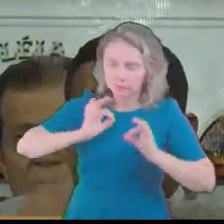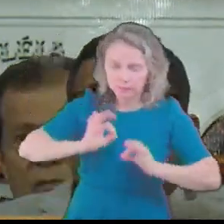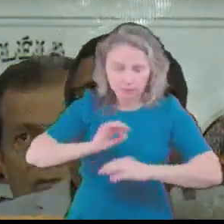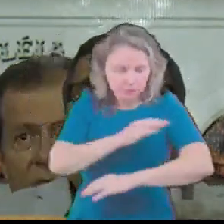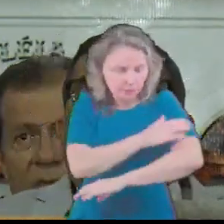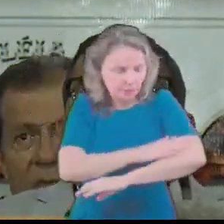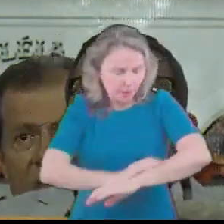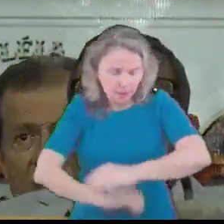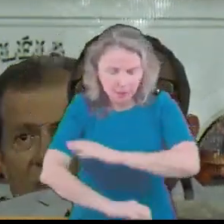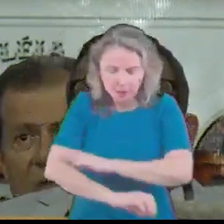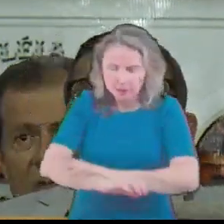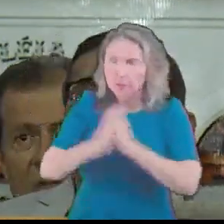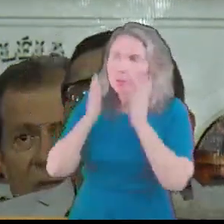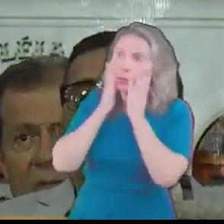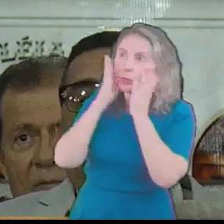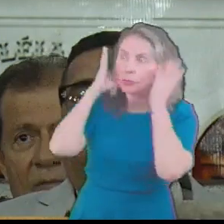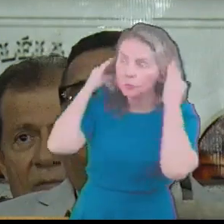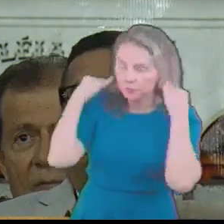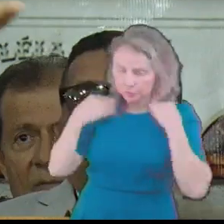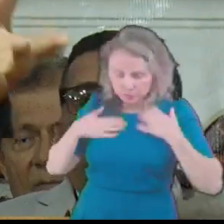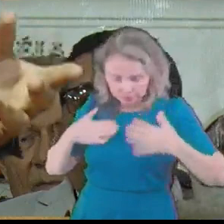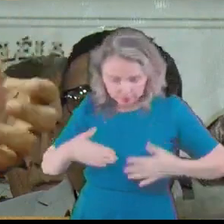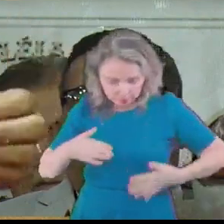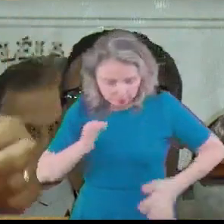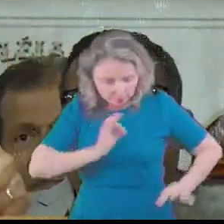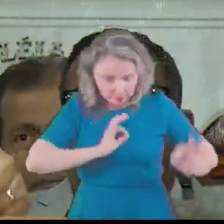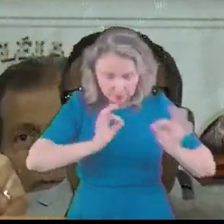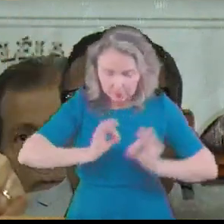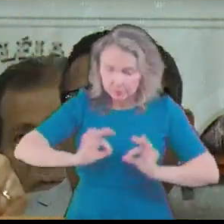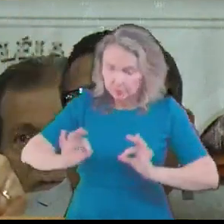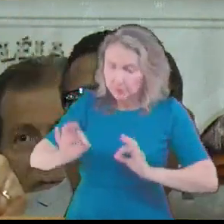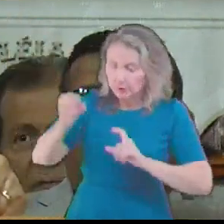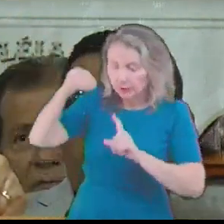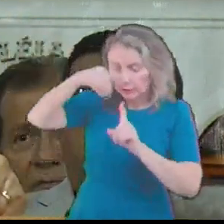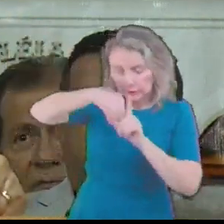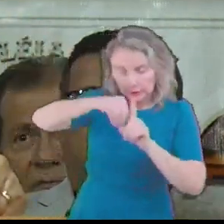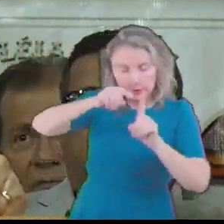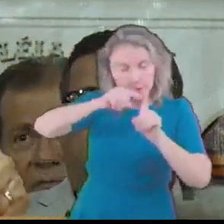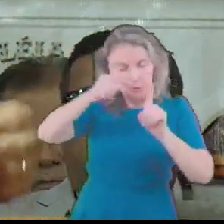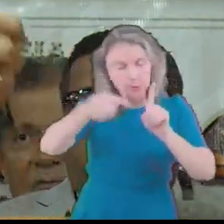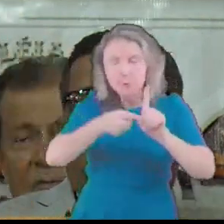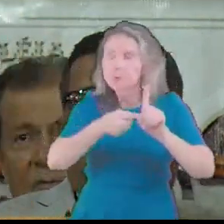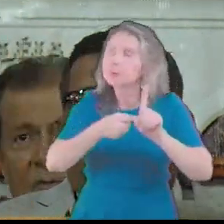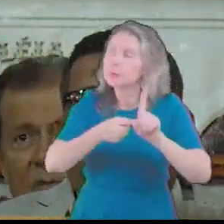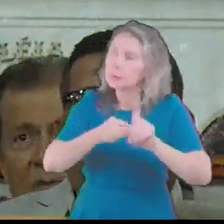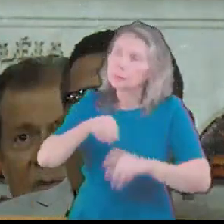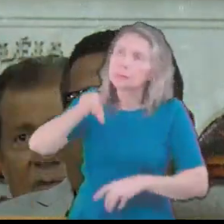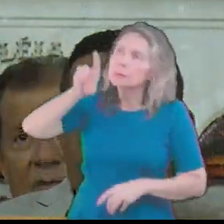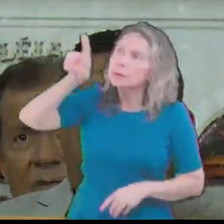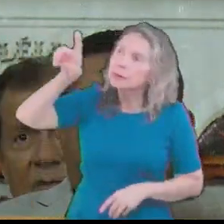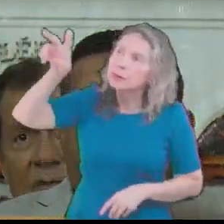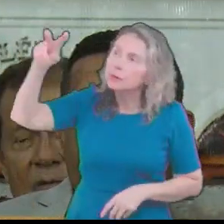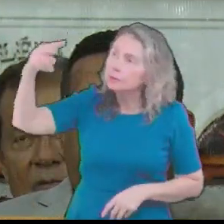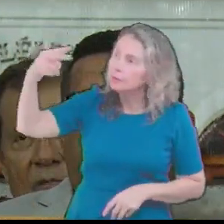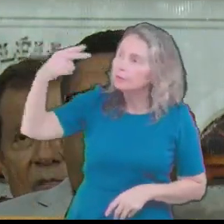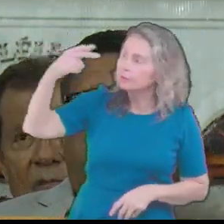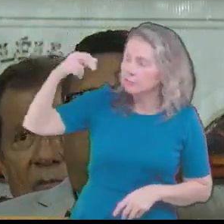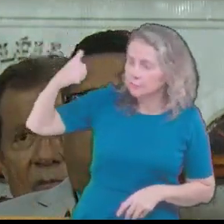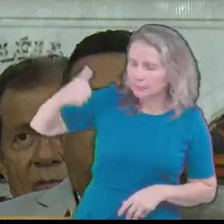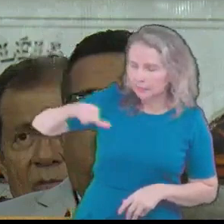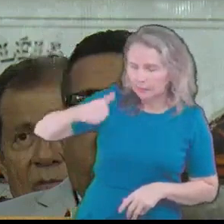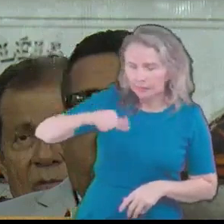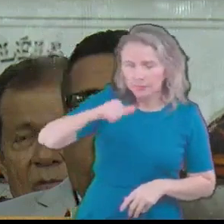dele, ou seja, tu me construíste dentro da minha mãe. E tu me sondaste de um modo